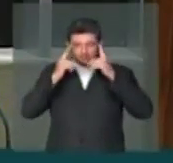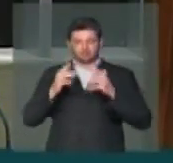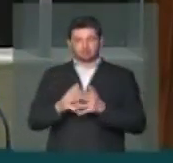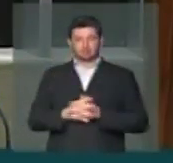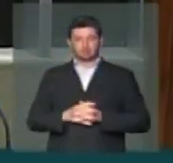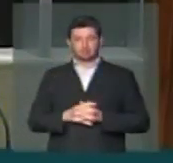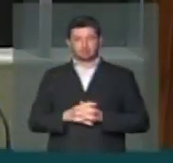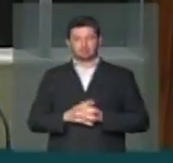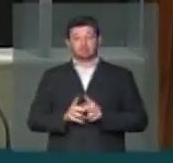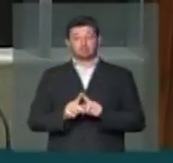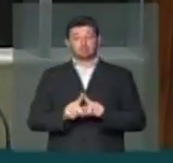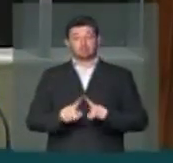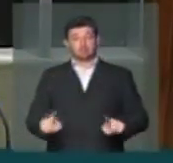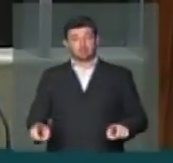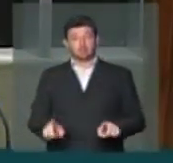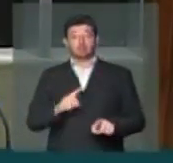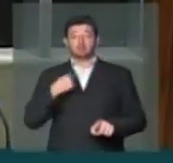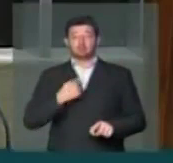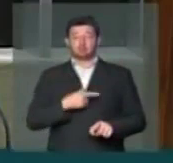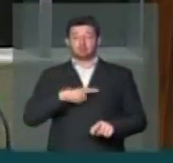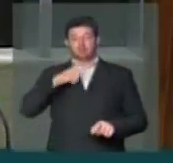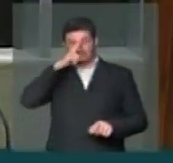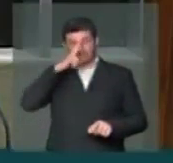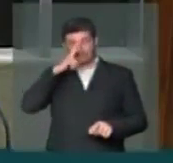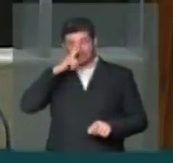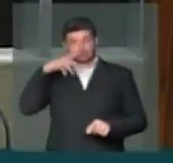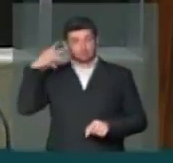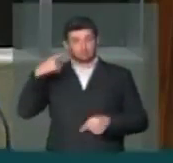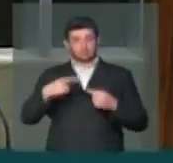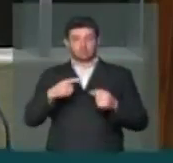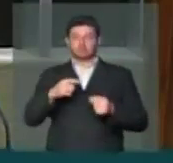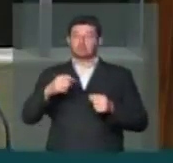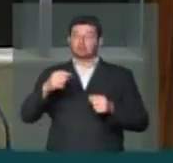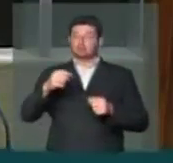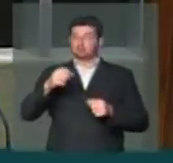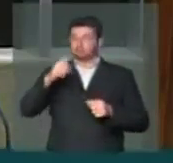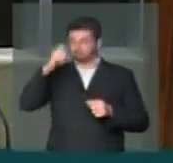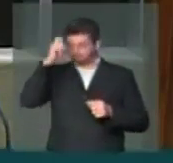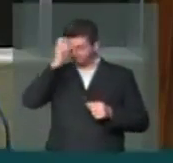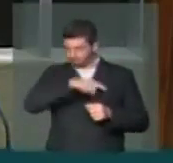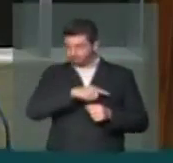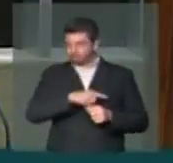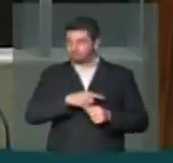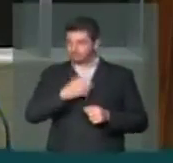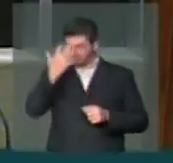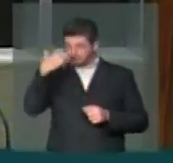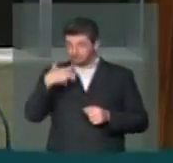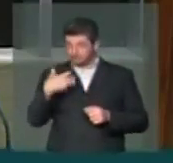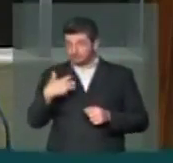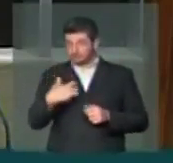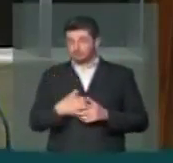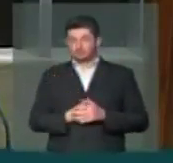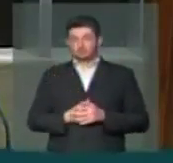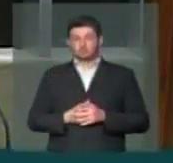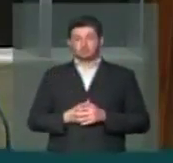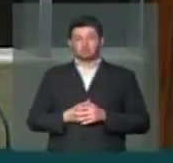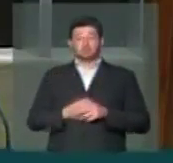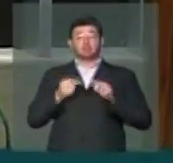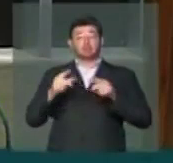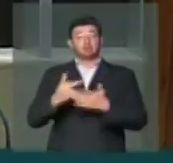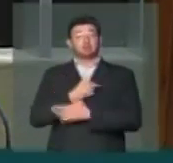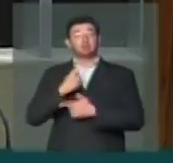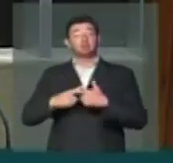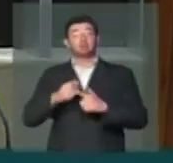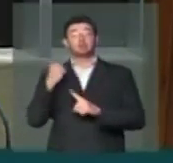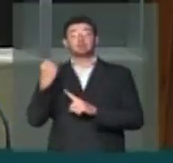mostrou, mas nós vivemos uma crise política muito grave. E isso deriva exatamente da